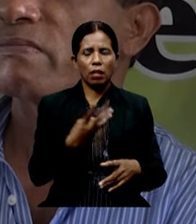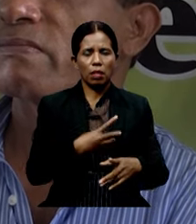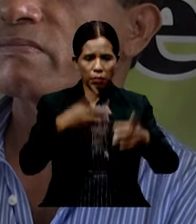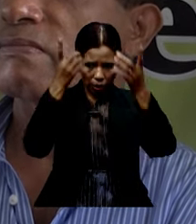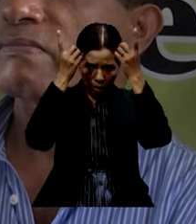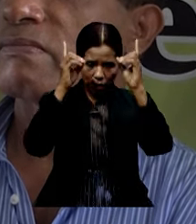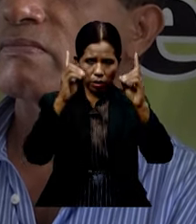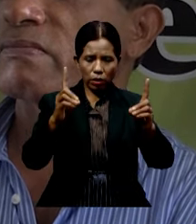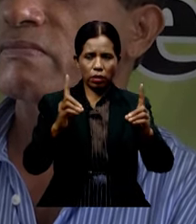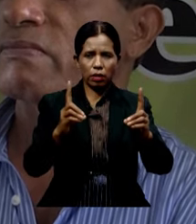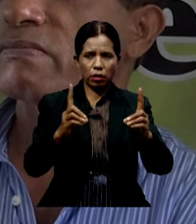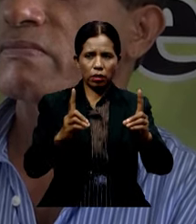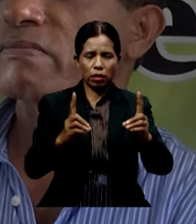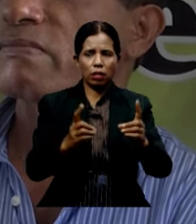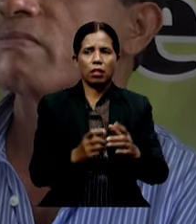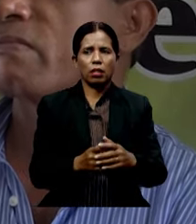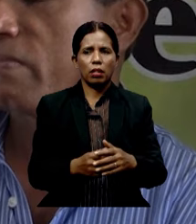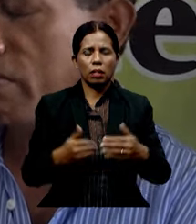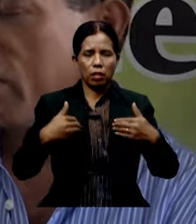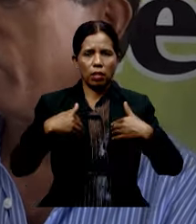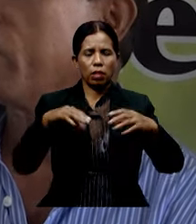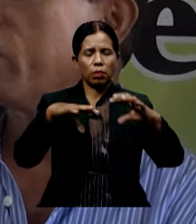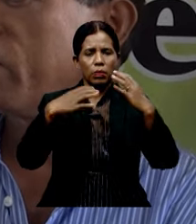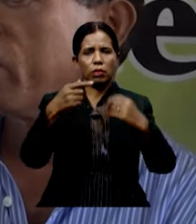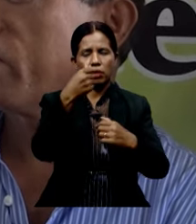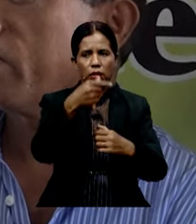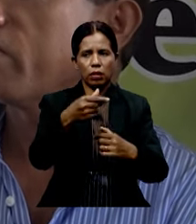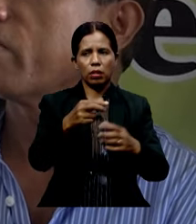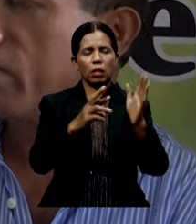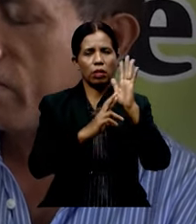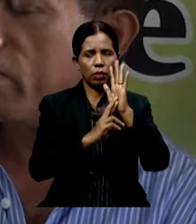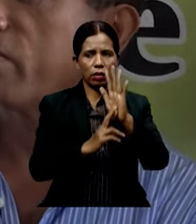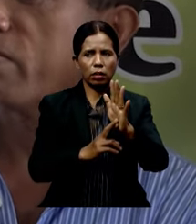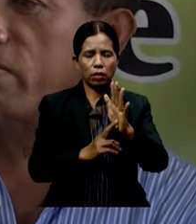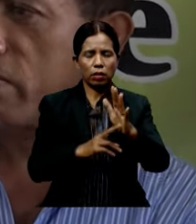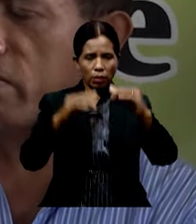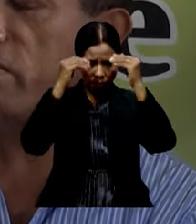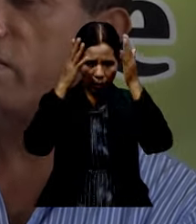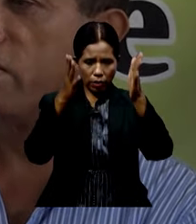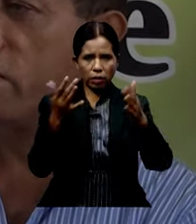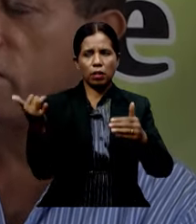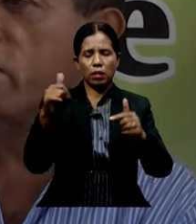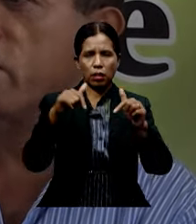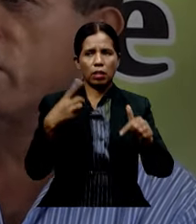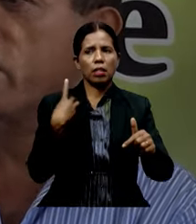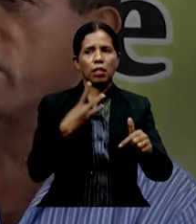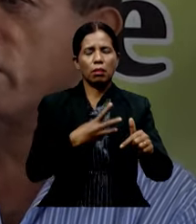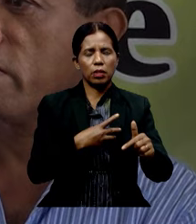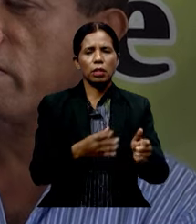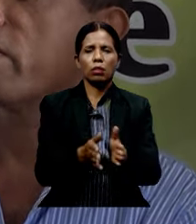decisão, Katakami, como e a comissão de representante dos professores Sirene, a mim se